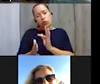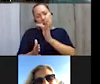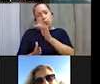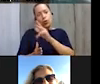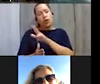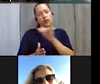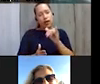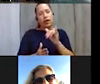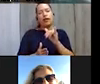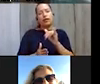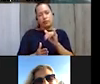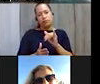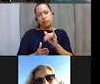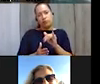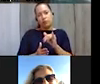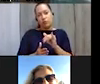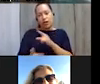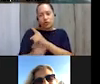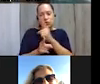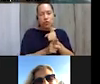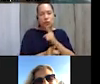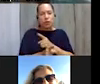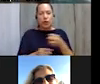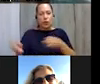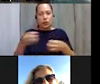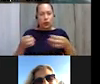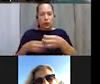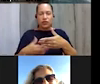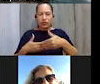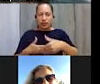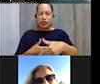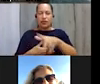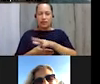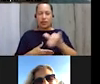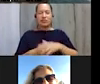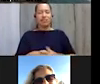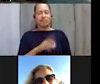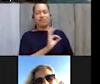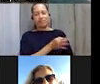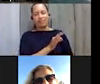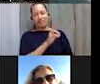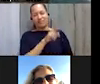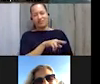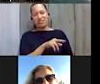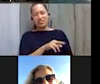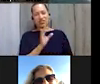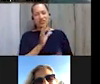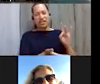um mundo de descobertas que tem ainda para ser feitas. Verdade. Eu trabalho com